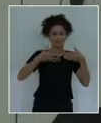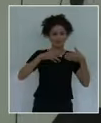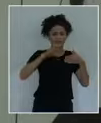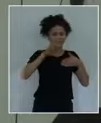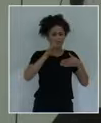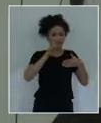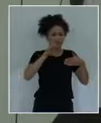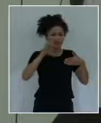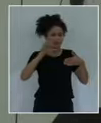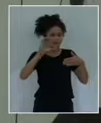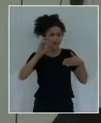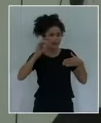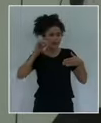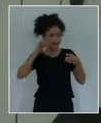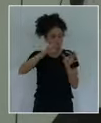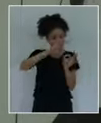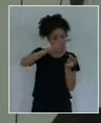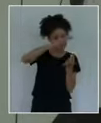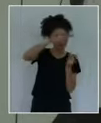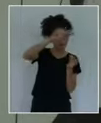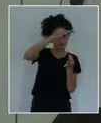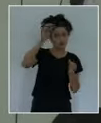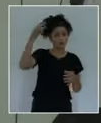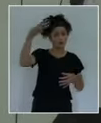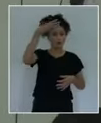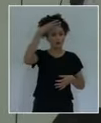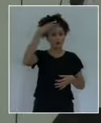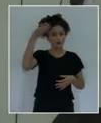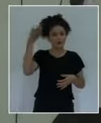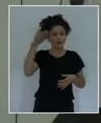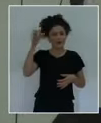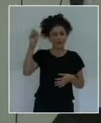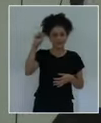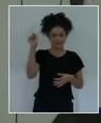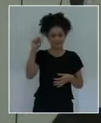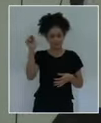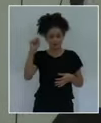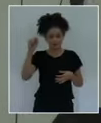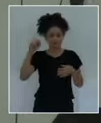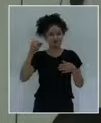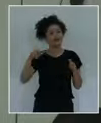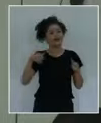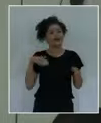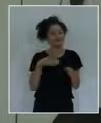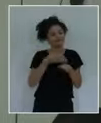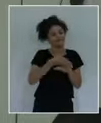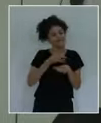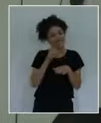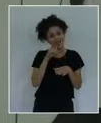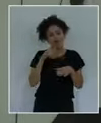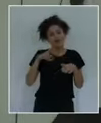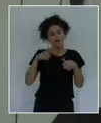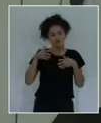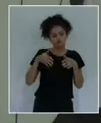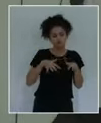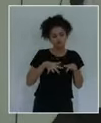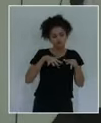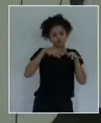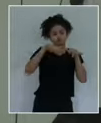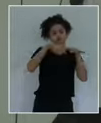segundo, as águas atingirão as partes mais baixas do município de Ponte Nova. Essas partes mais baixas são alguns